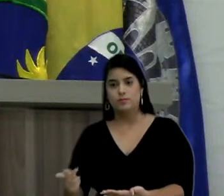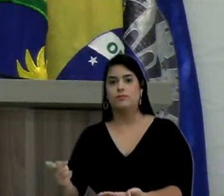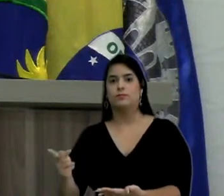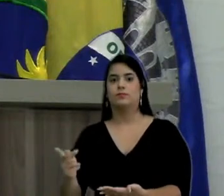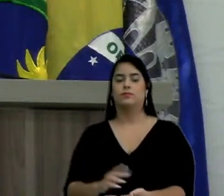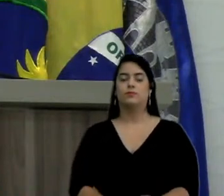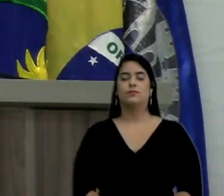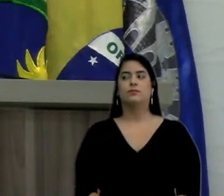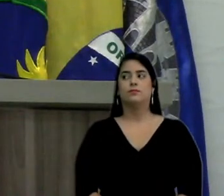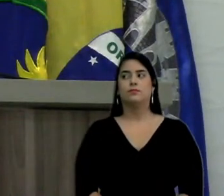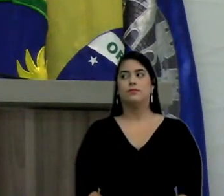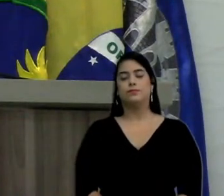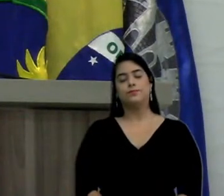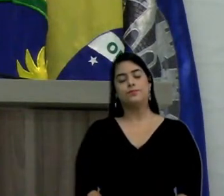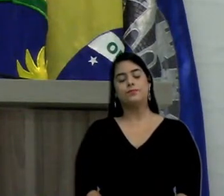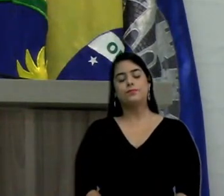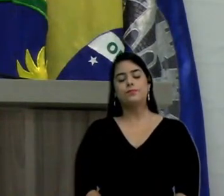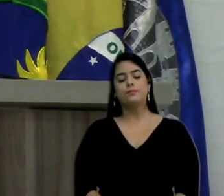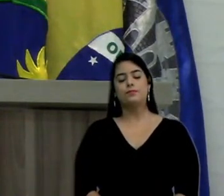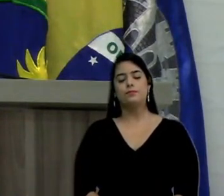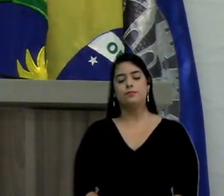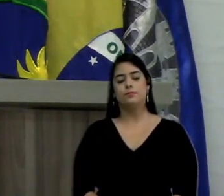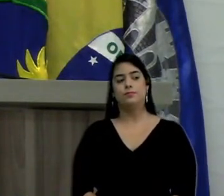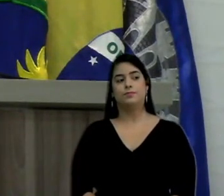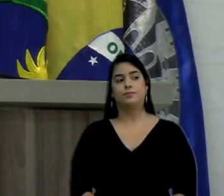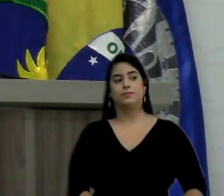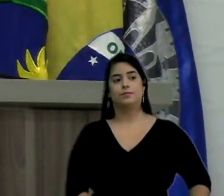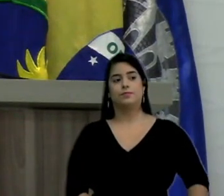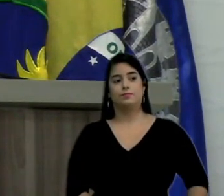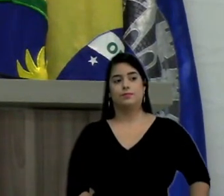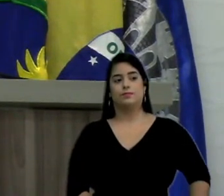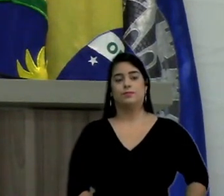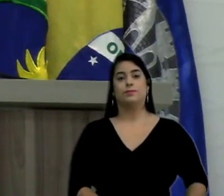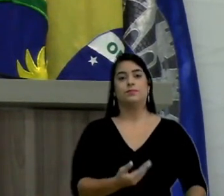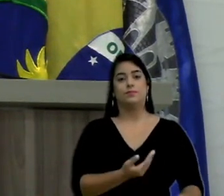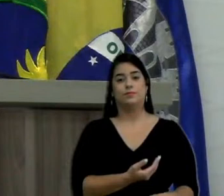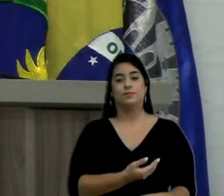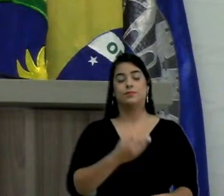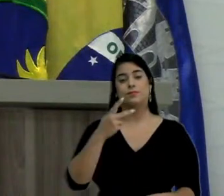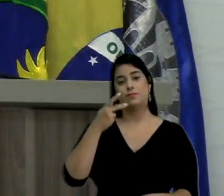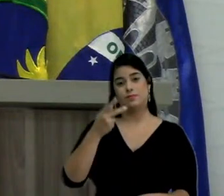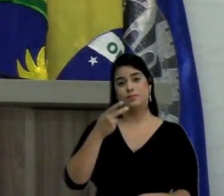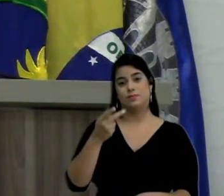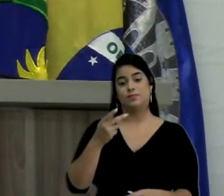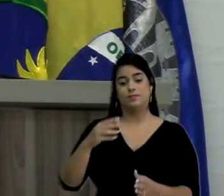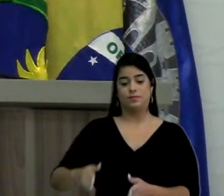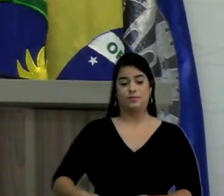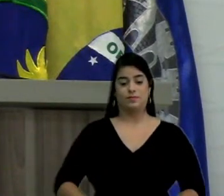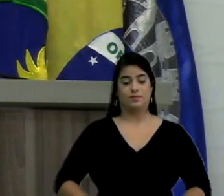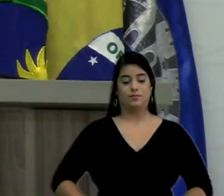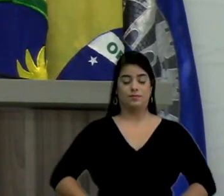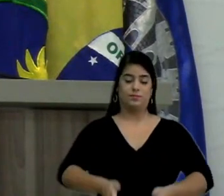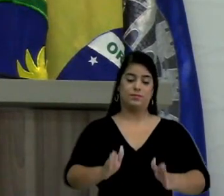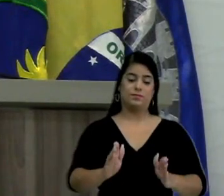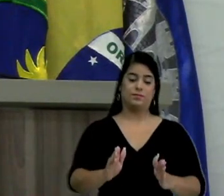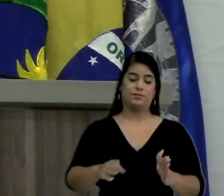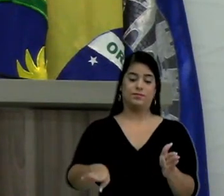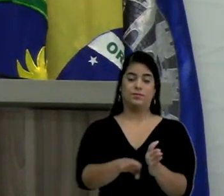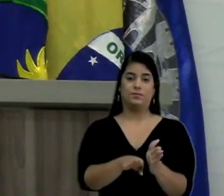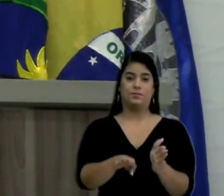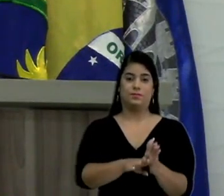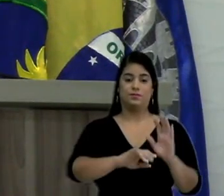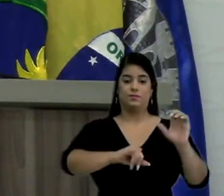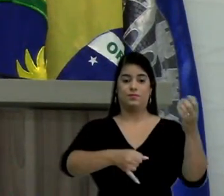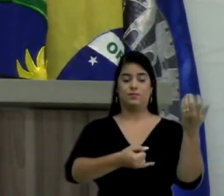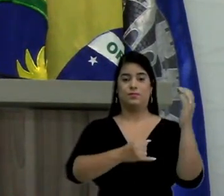acompanhando e quando o nosso amigo aqui falou da estrada chegando na Jurubeba a gente sabe que toda